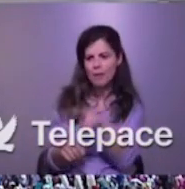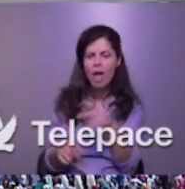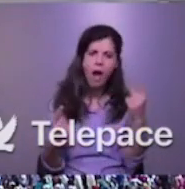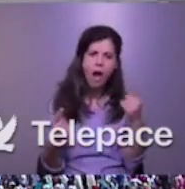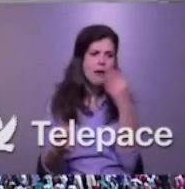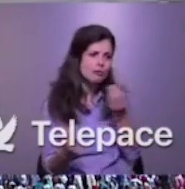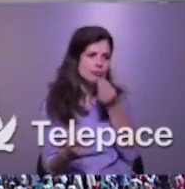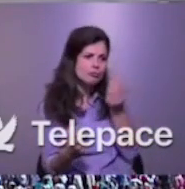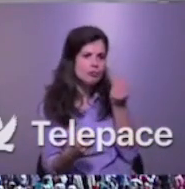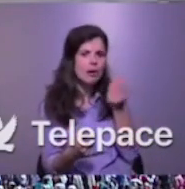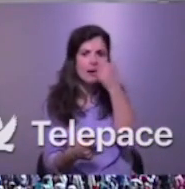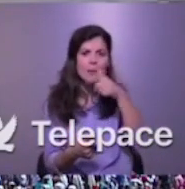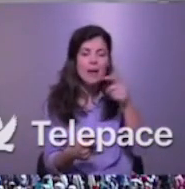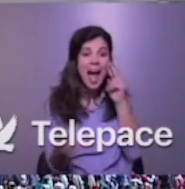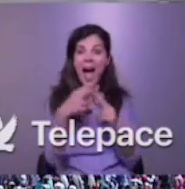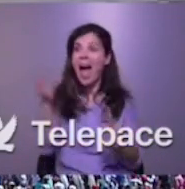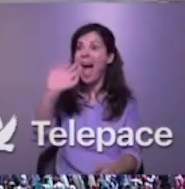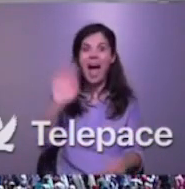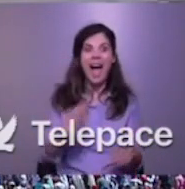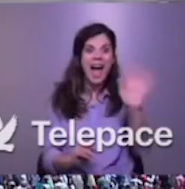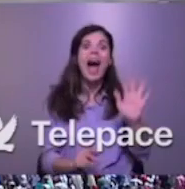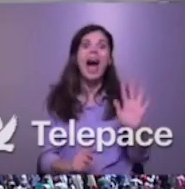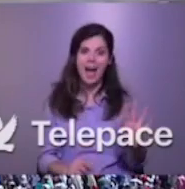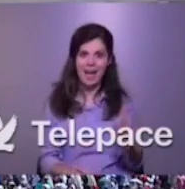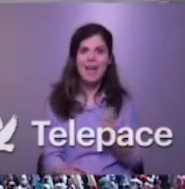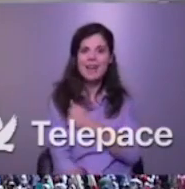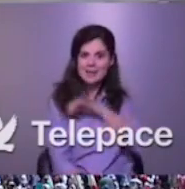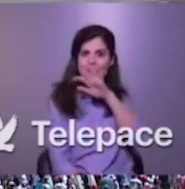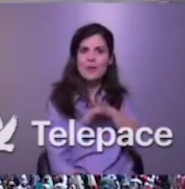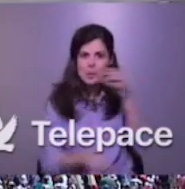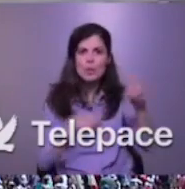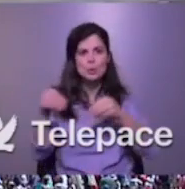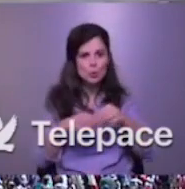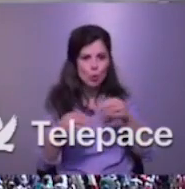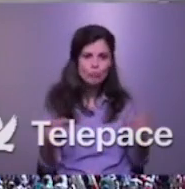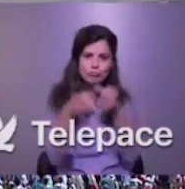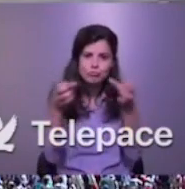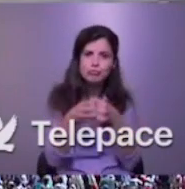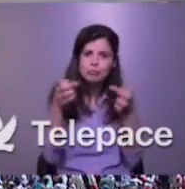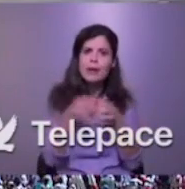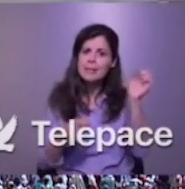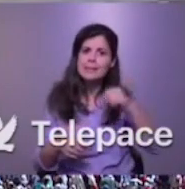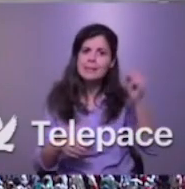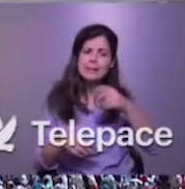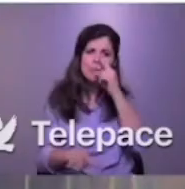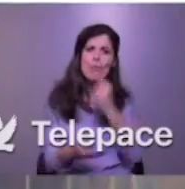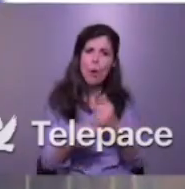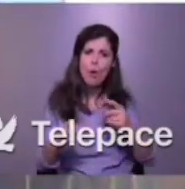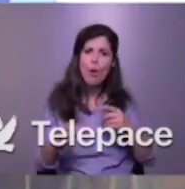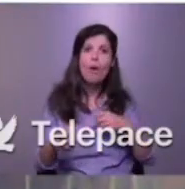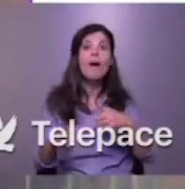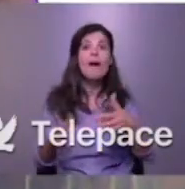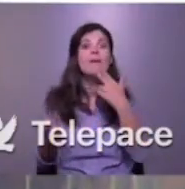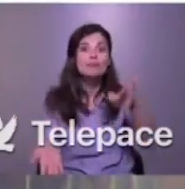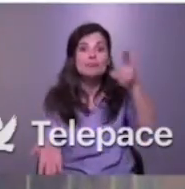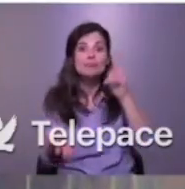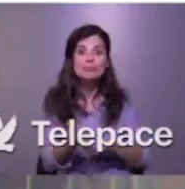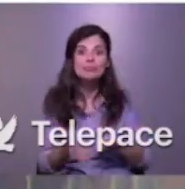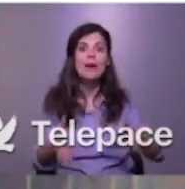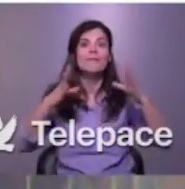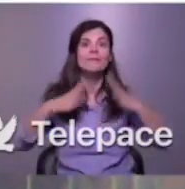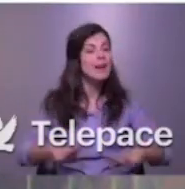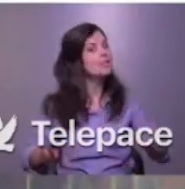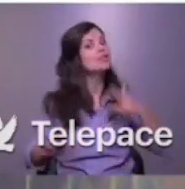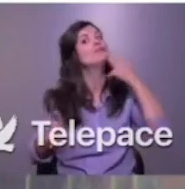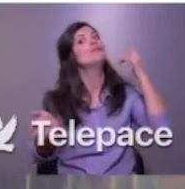pessoas novas que vocês vão encontrar. Há a família em casa para a gente jogar a outros jogos todos juntos. Façam verdadeiras